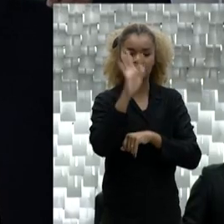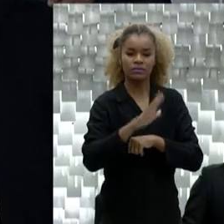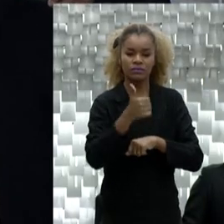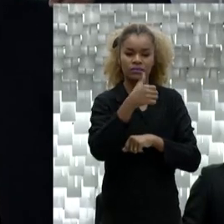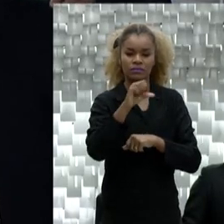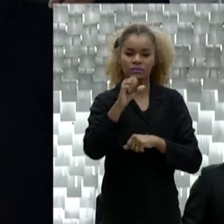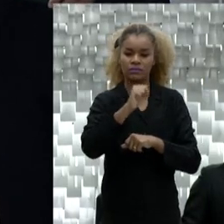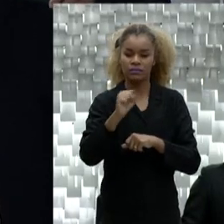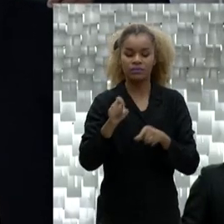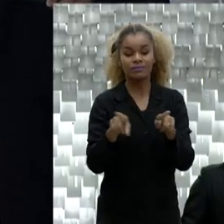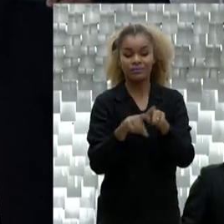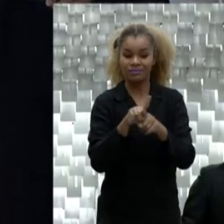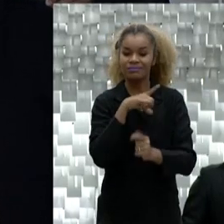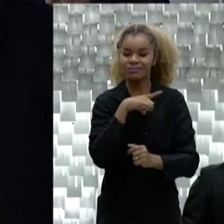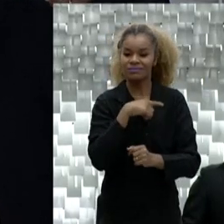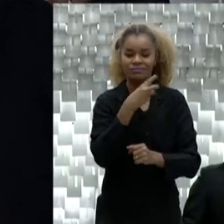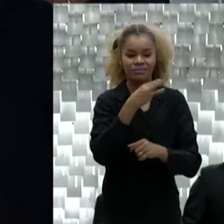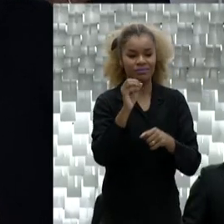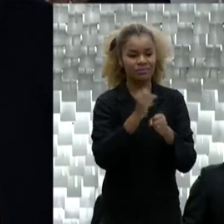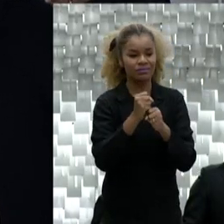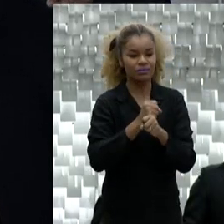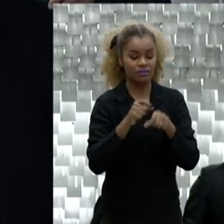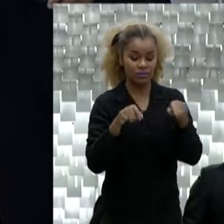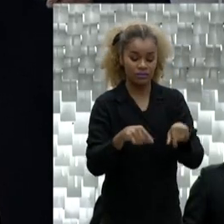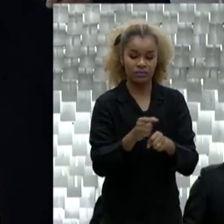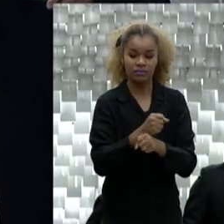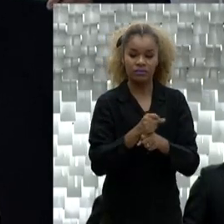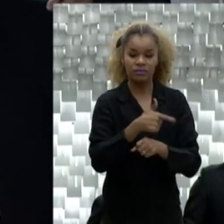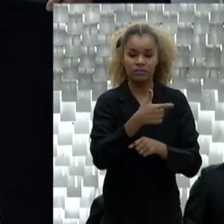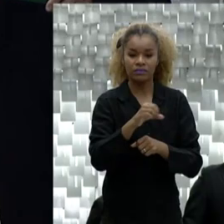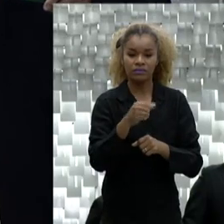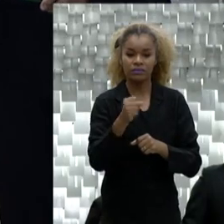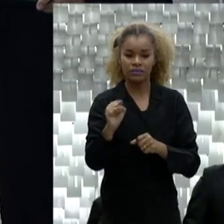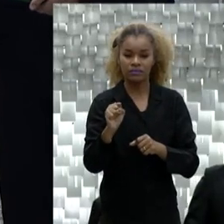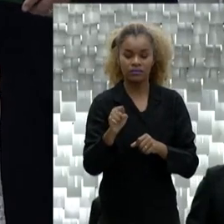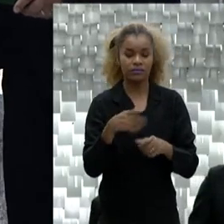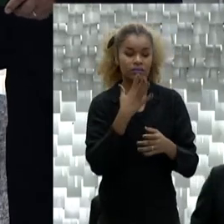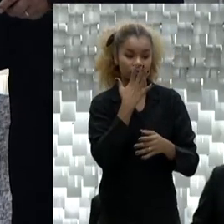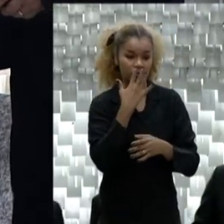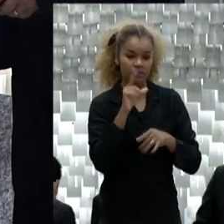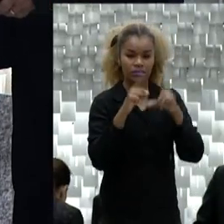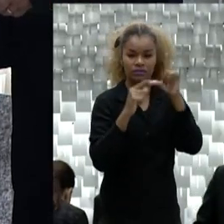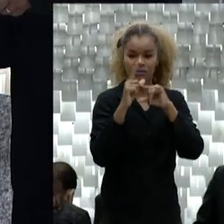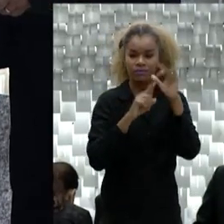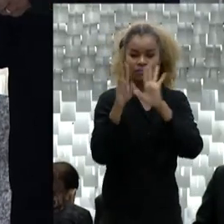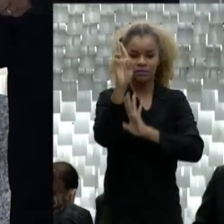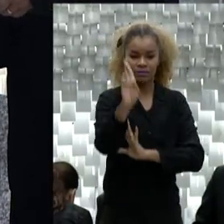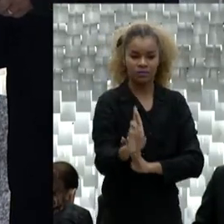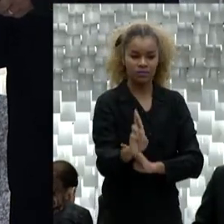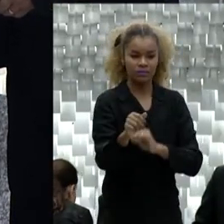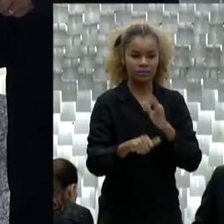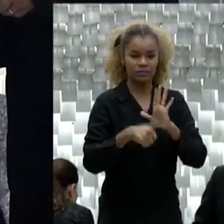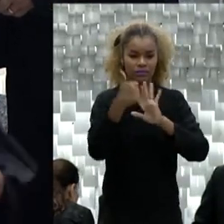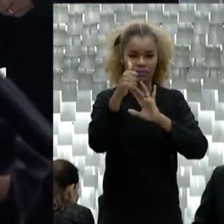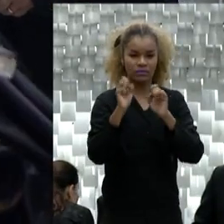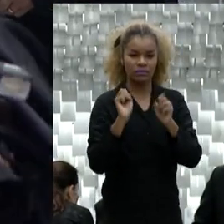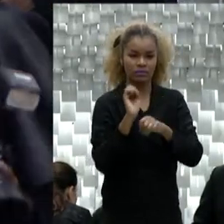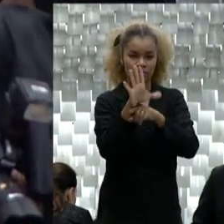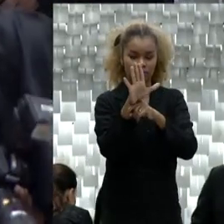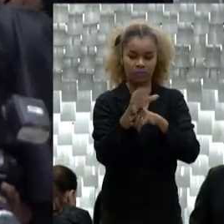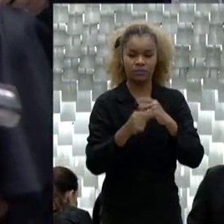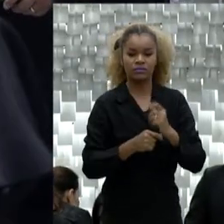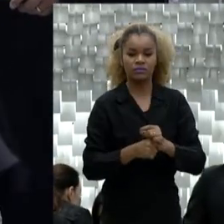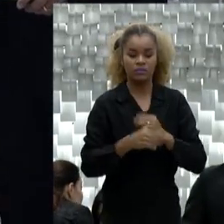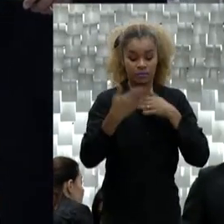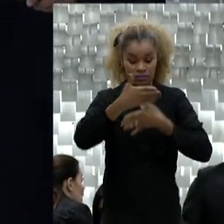também completou 30 anos em 2018, tendo suas cores e estrelas representadas em primeiro plano.